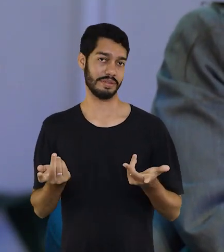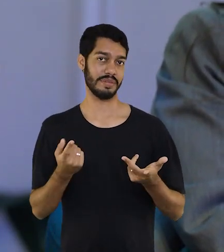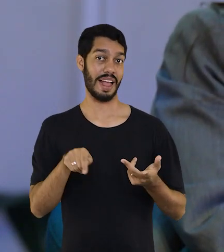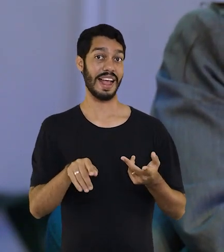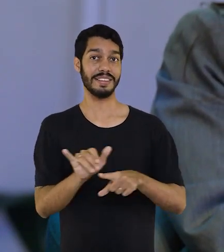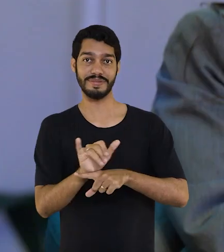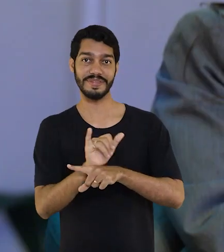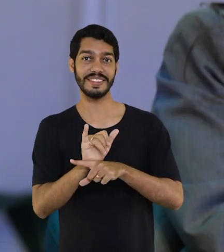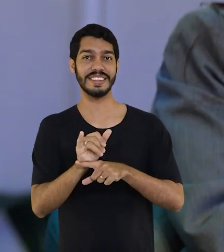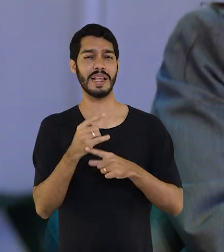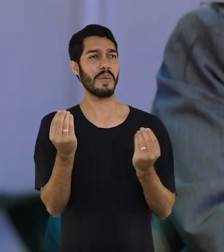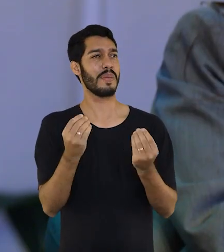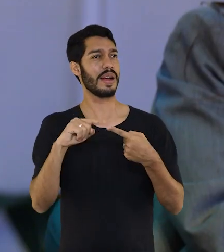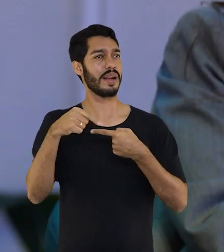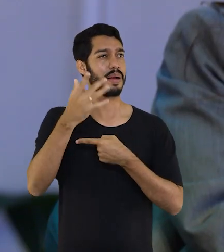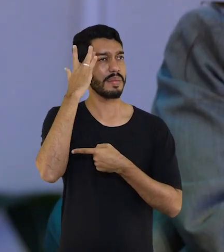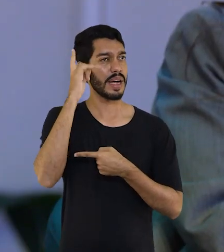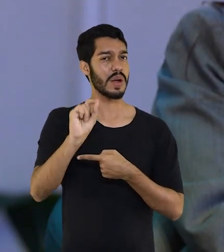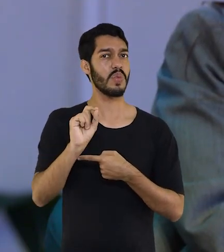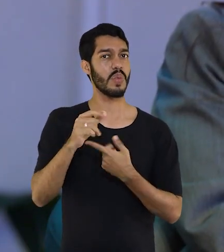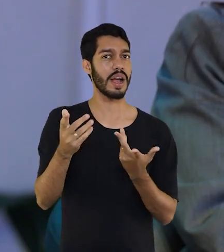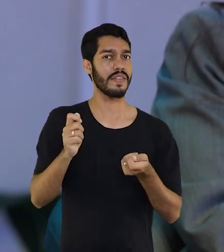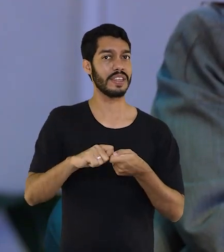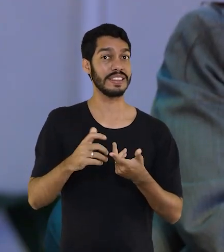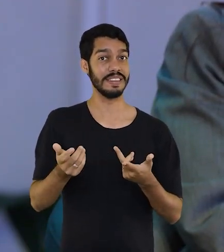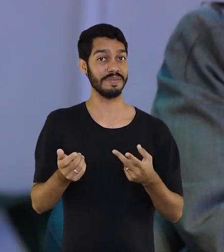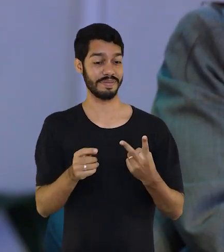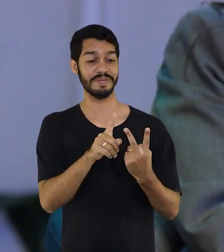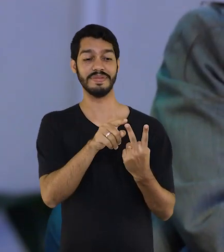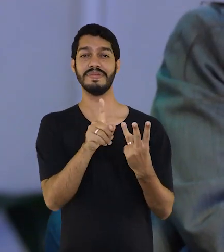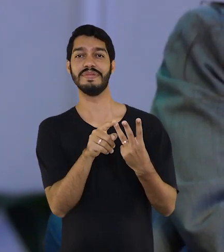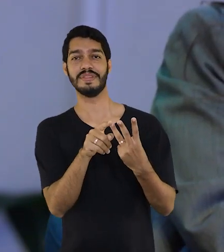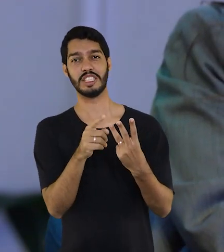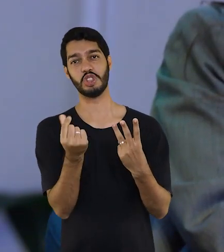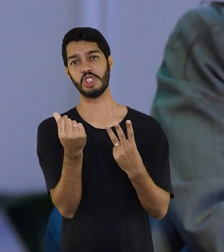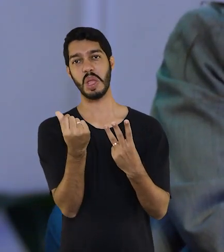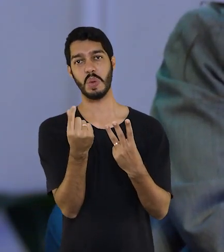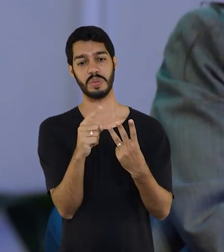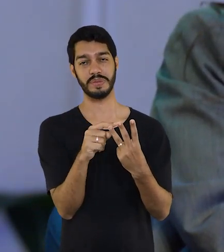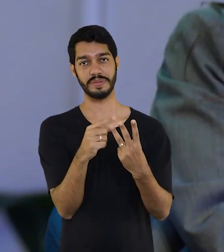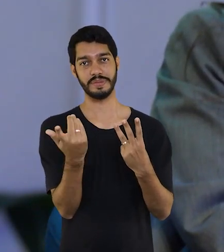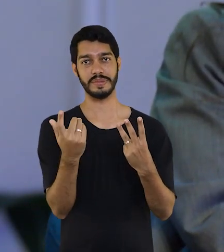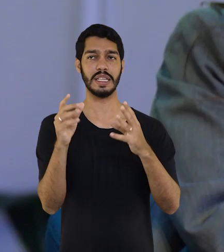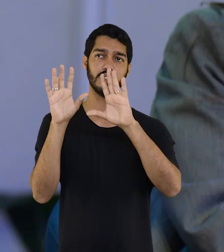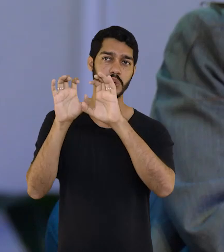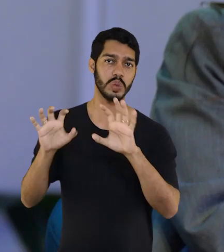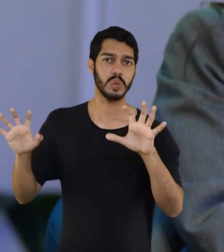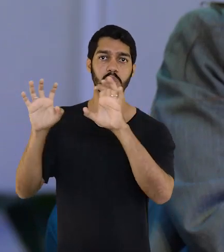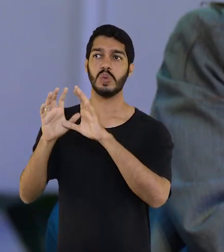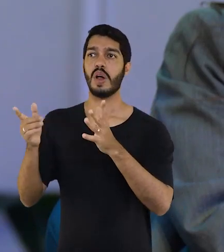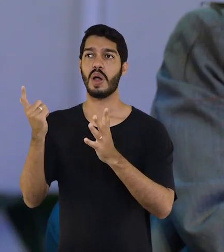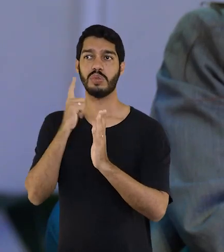eu... Então, essa é a estratégia. Do grego estratégia, o que eu faço amanhã? Então, que estratégia? E a terceira é dinheiro, porque as coisas custam